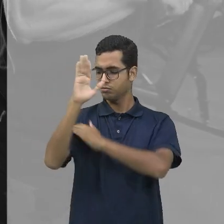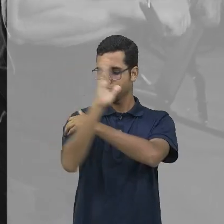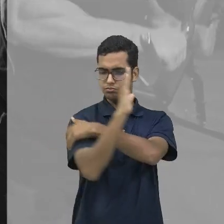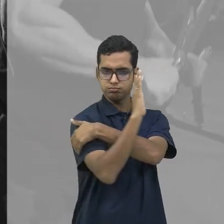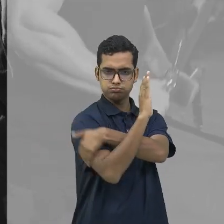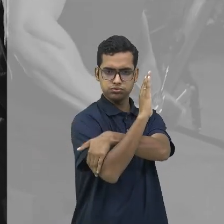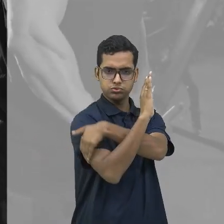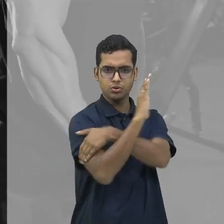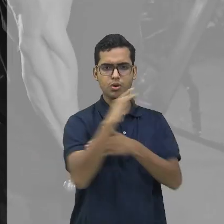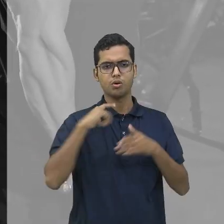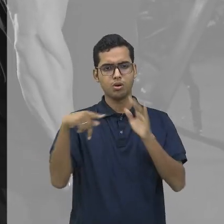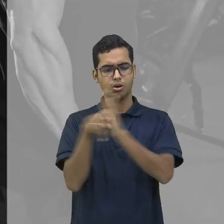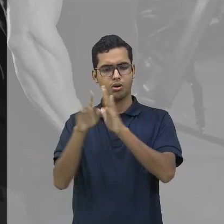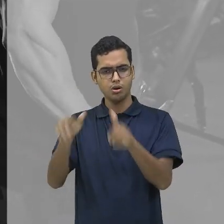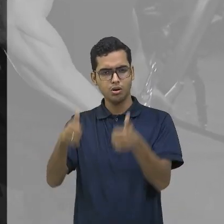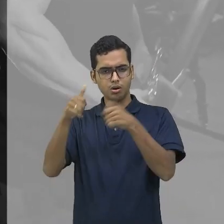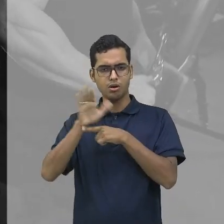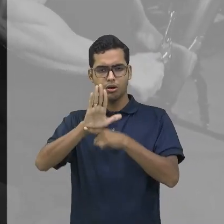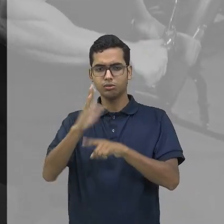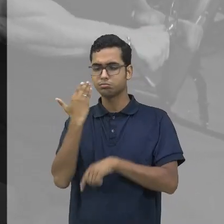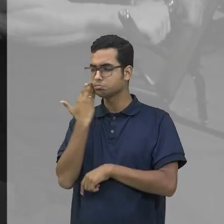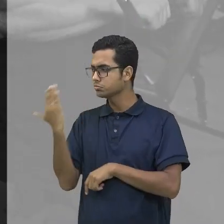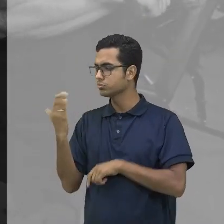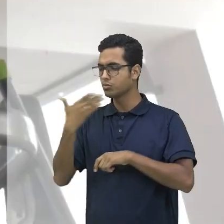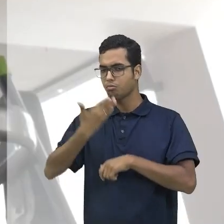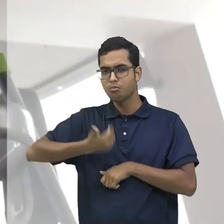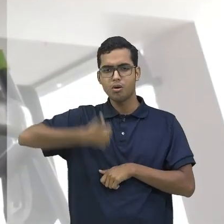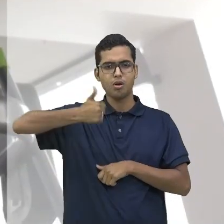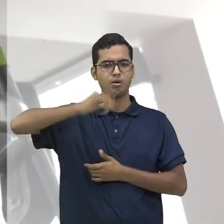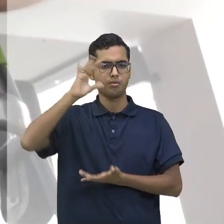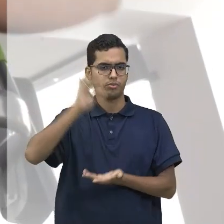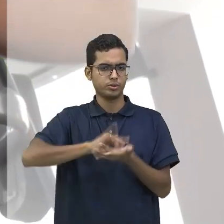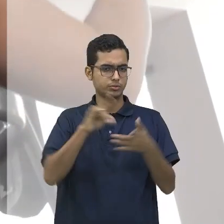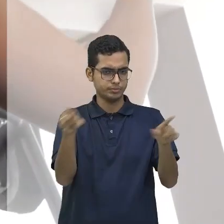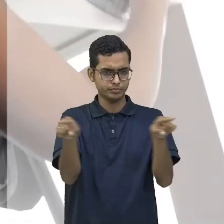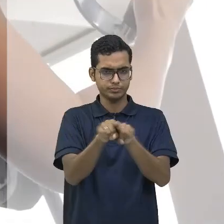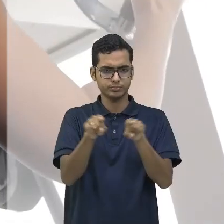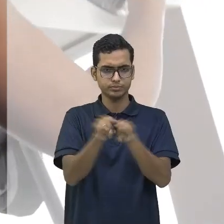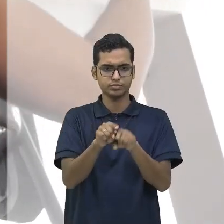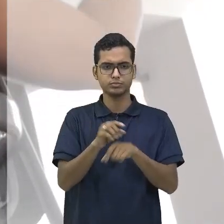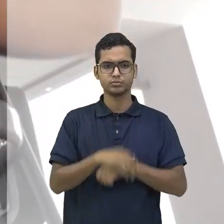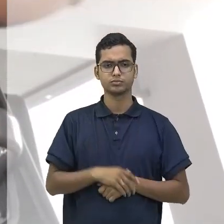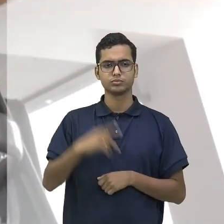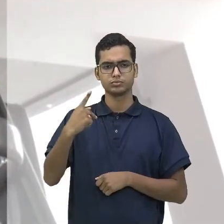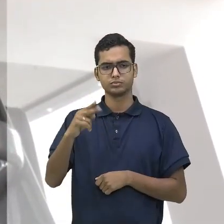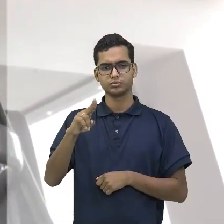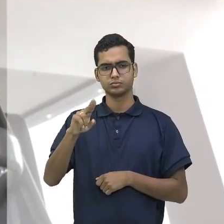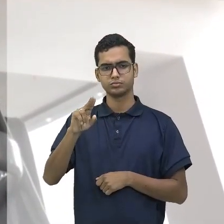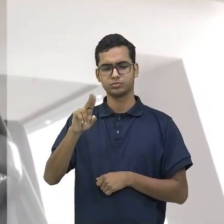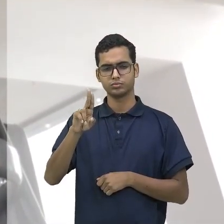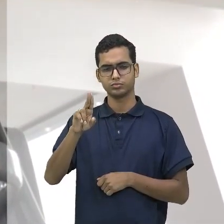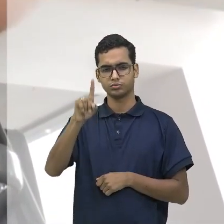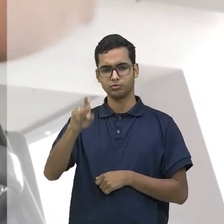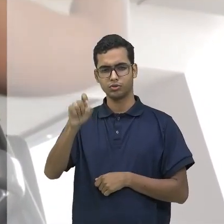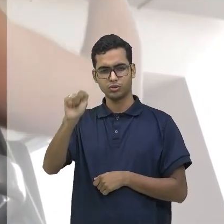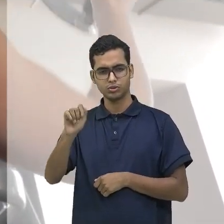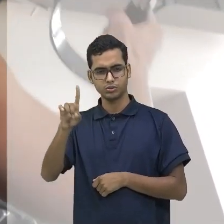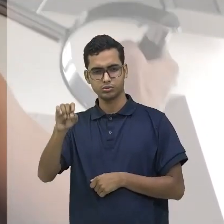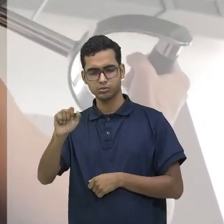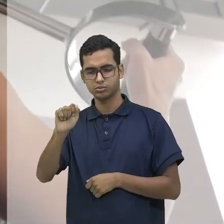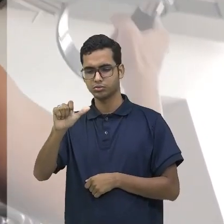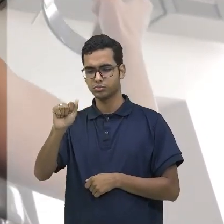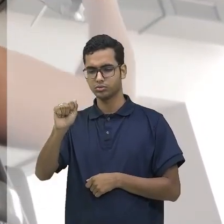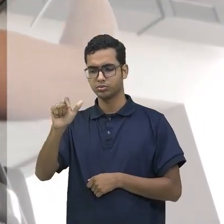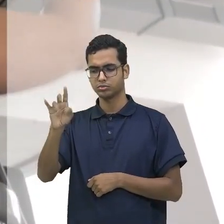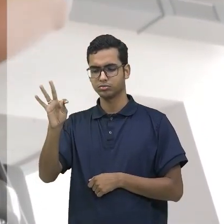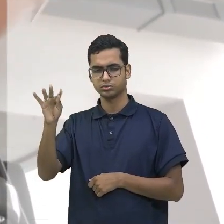muito desse exercício justamente para melhorar o aspecto do seu tchauzinho, certo? Outro